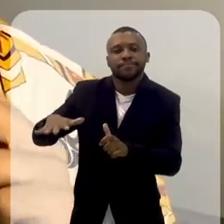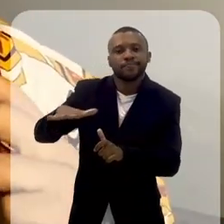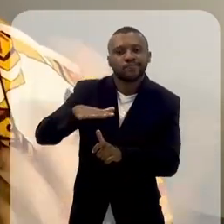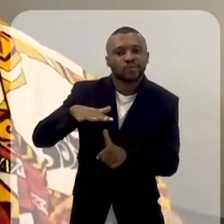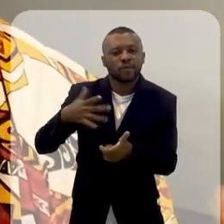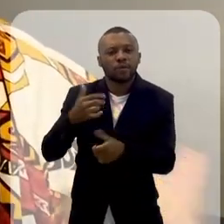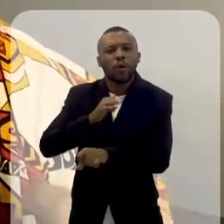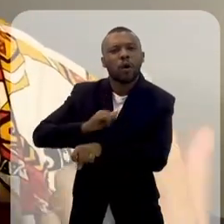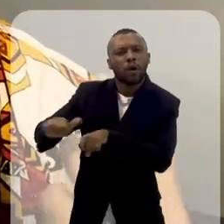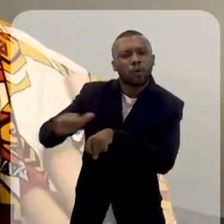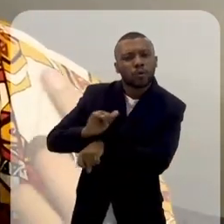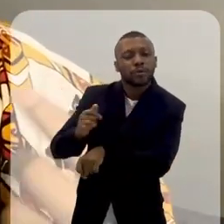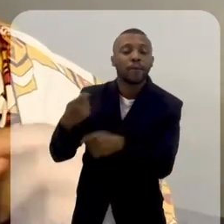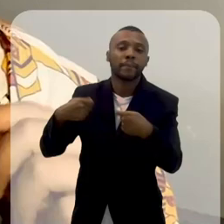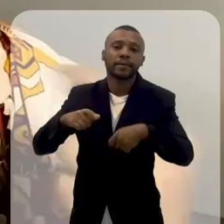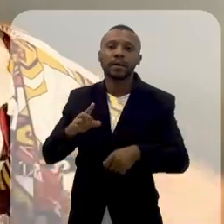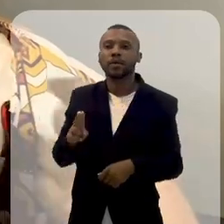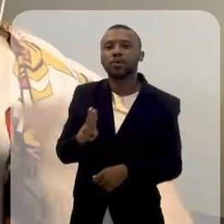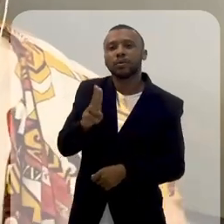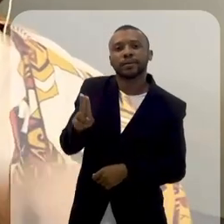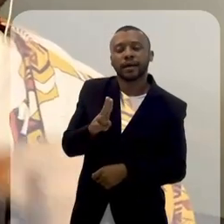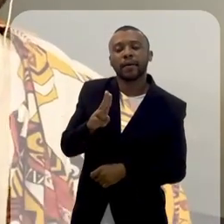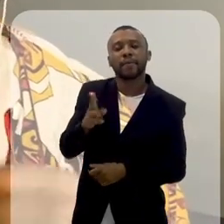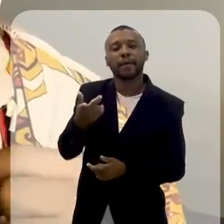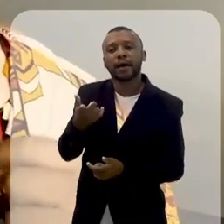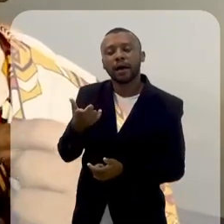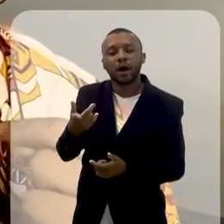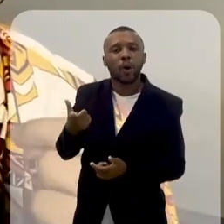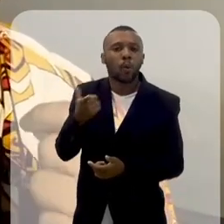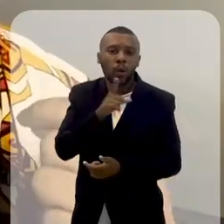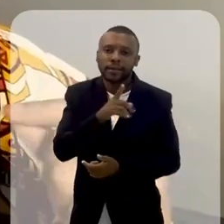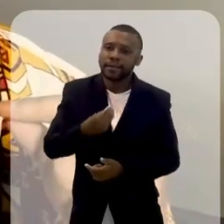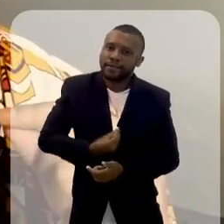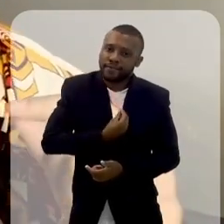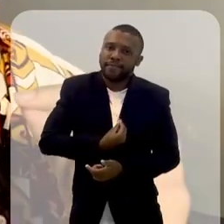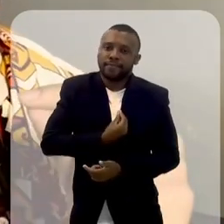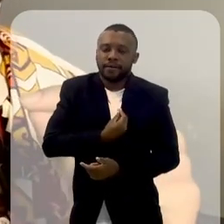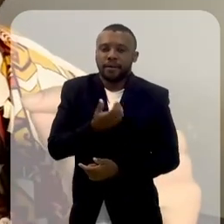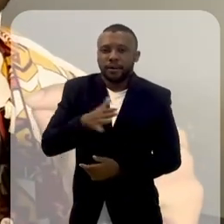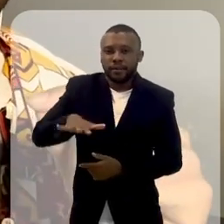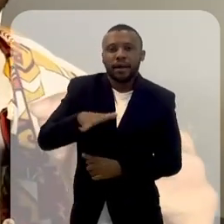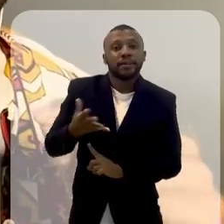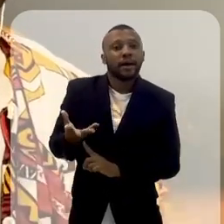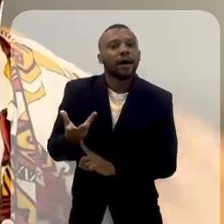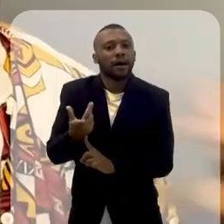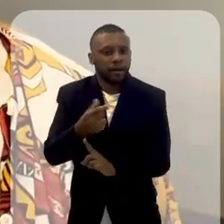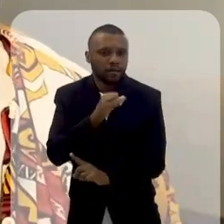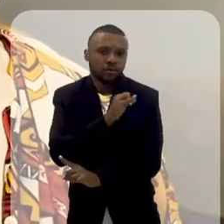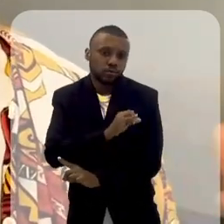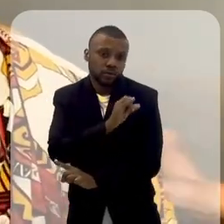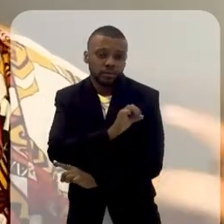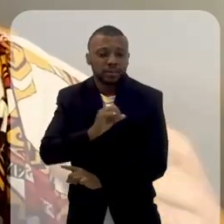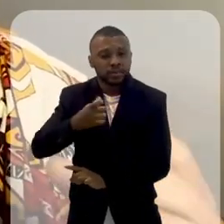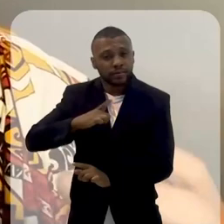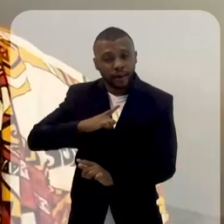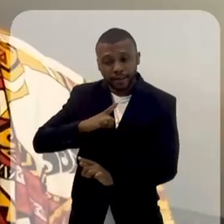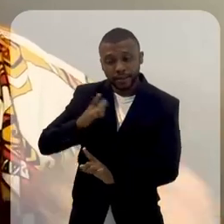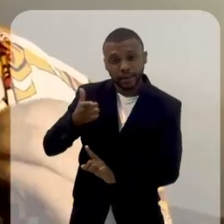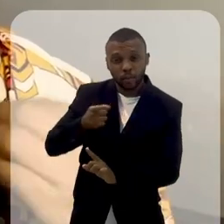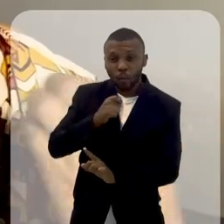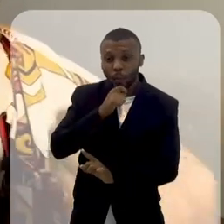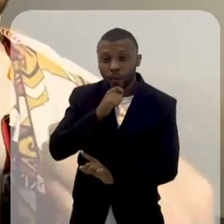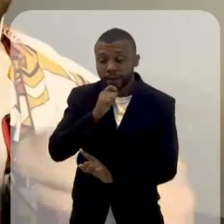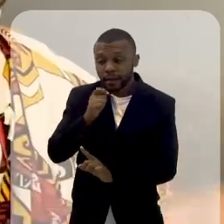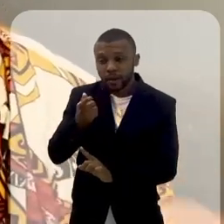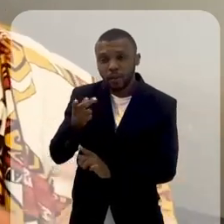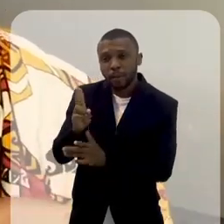assim. Você não consegue. Foi um artifício que eu tive para poder sobreviver nas artes no Rio. Porque, assim, se eu tivesse aqui,